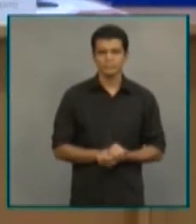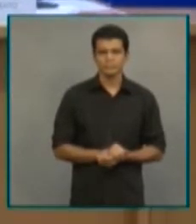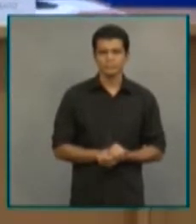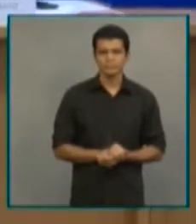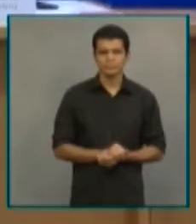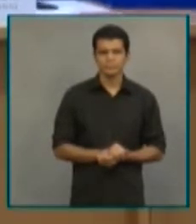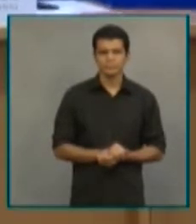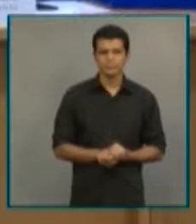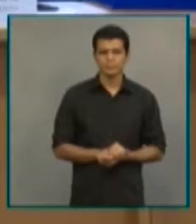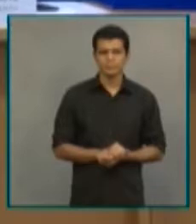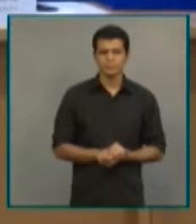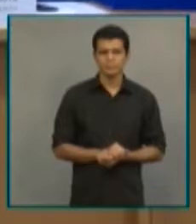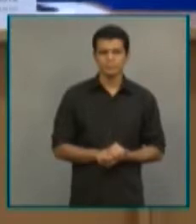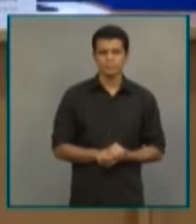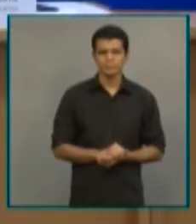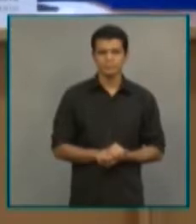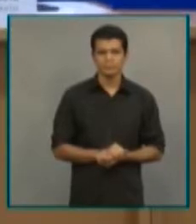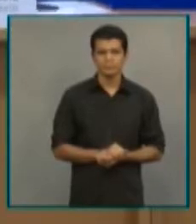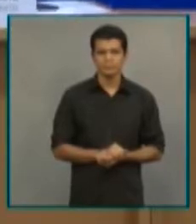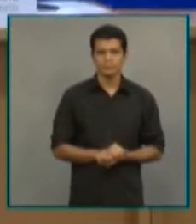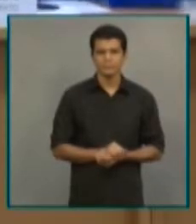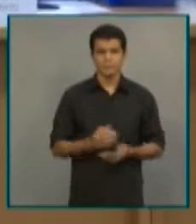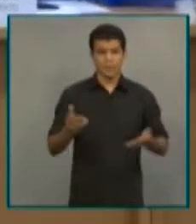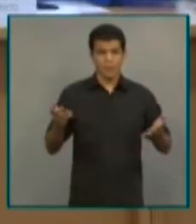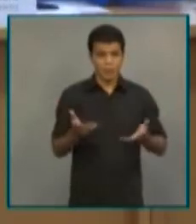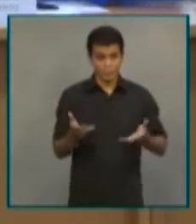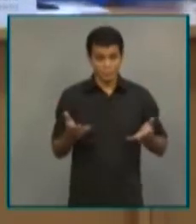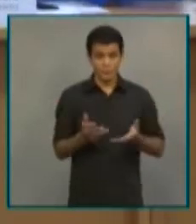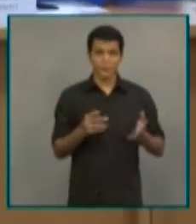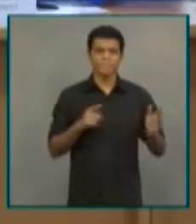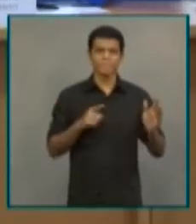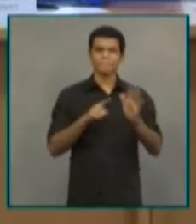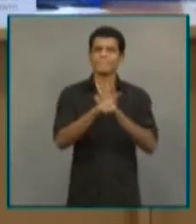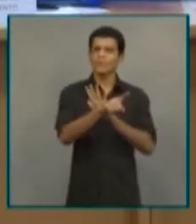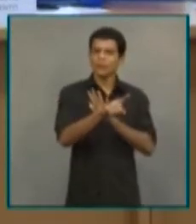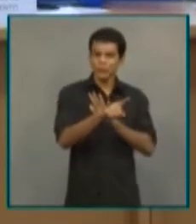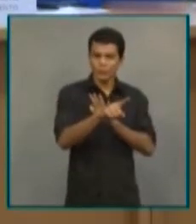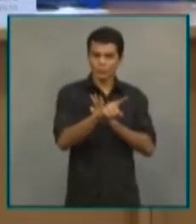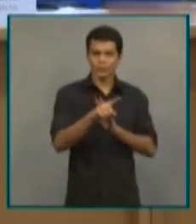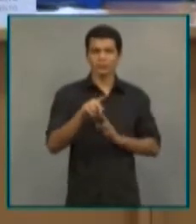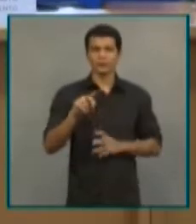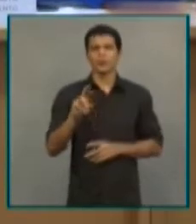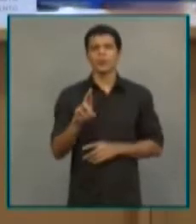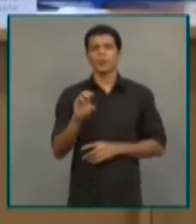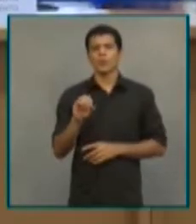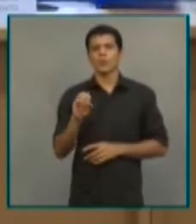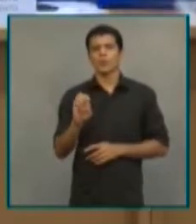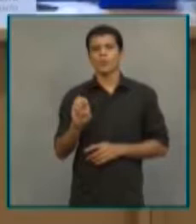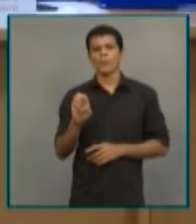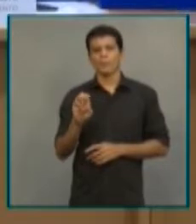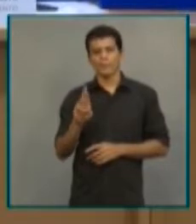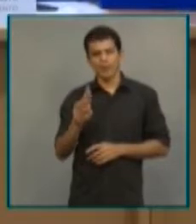Agora, a pergunta será da candidata Roberta Vasques.